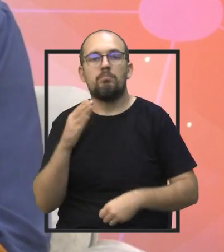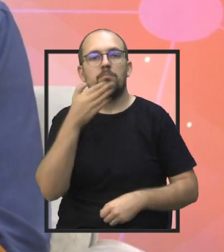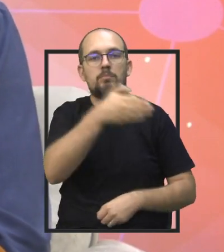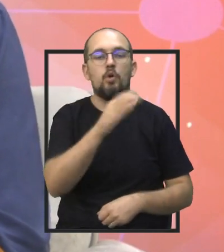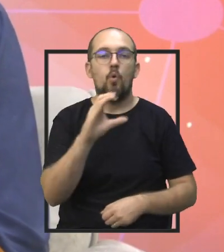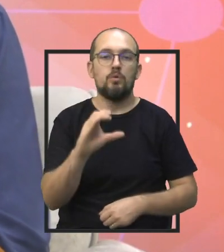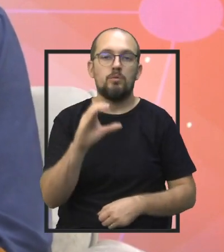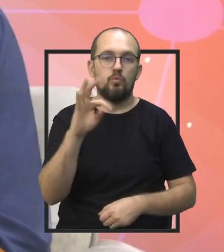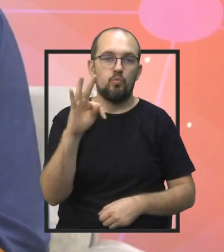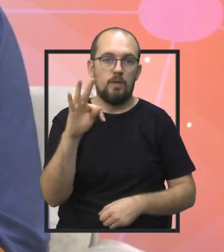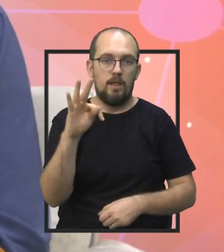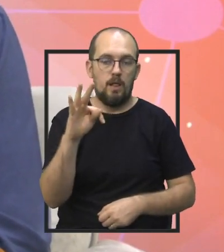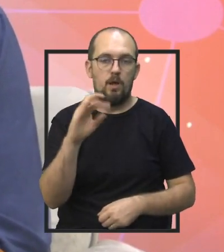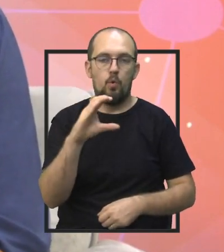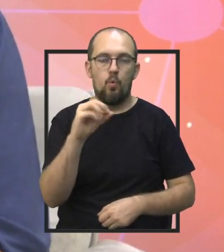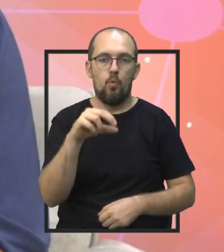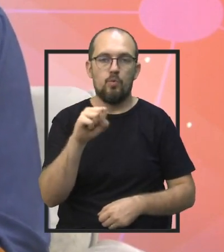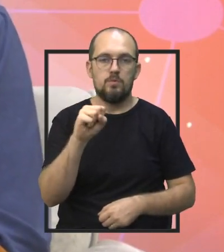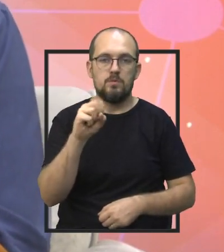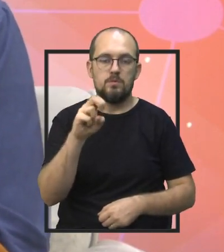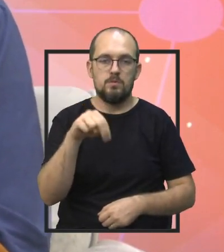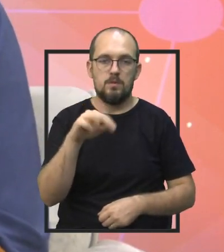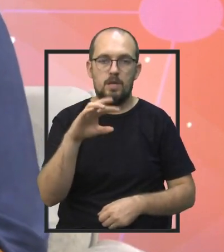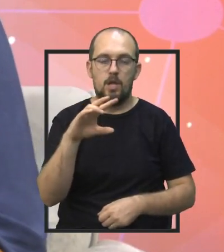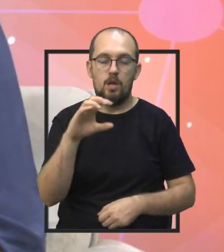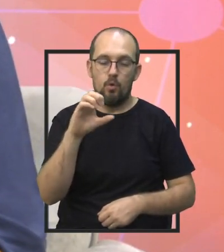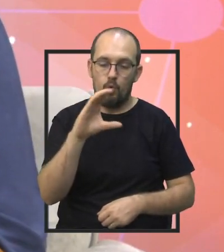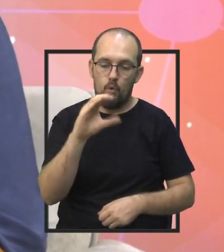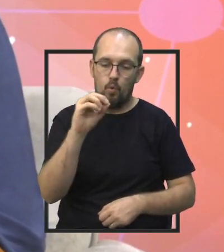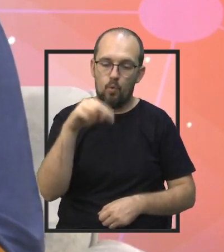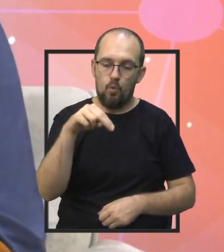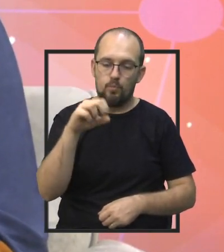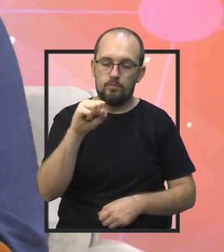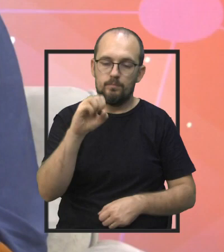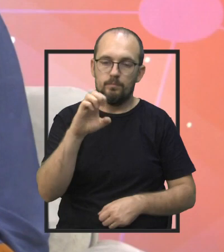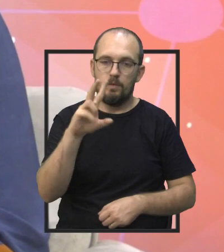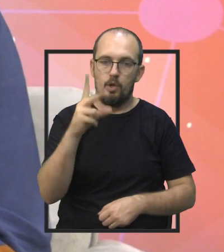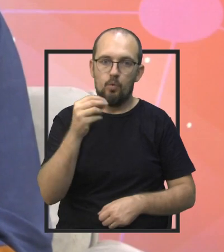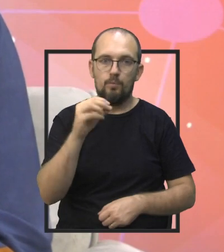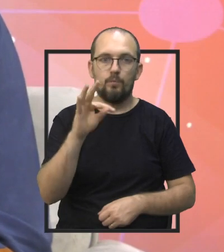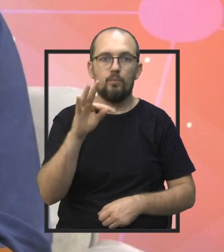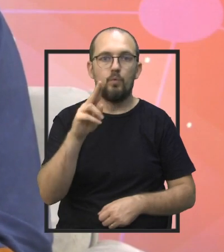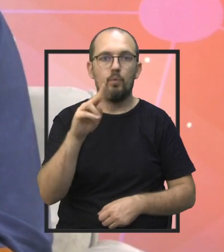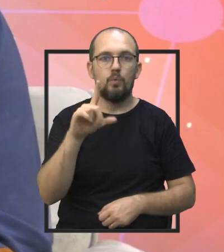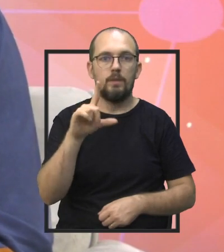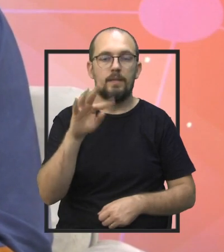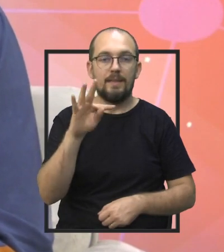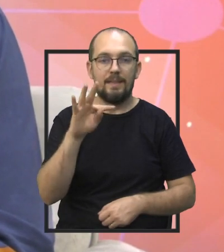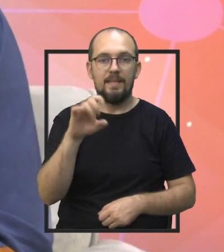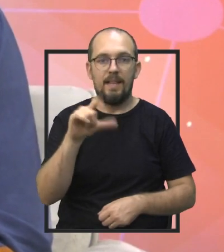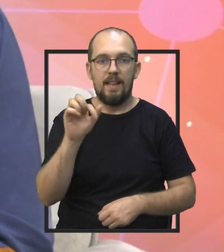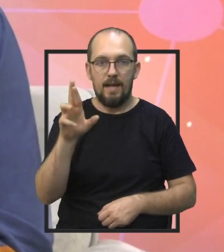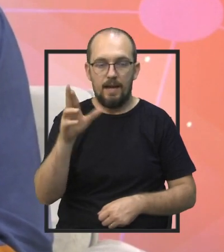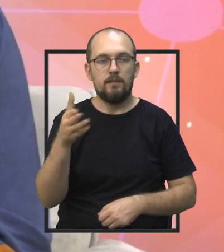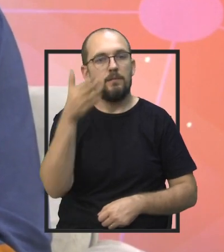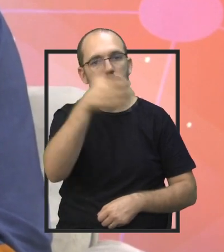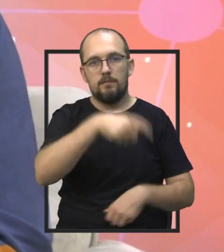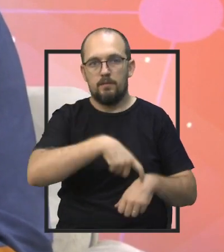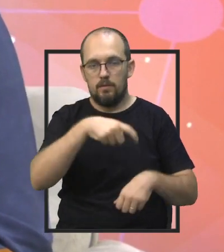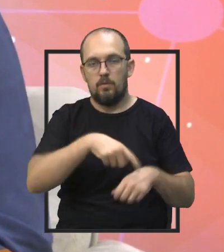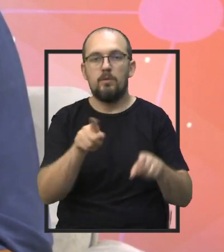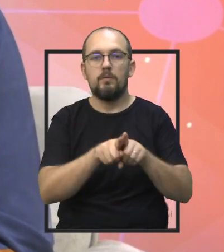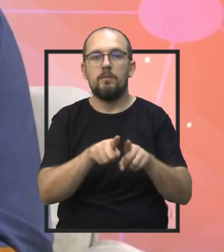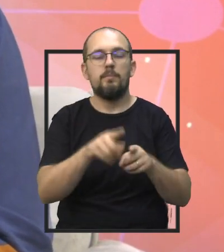fazer todos os encaminhamentos para essa rede, a própria Delegacia da Mulher, quem tem competência para os crimes, né, contra crianças e